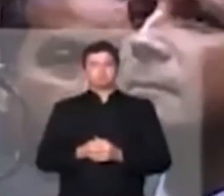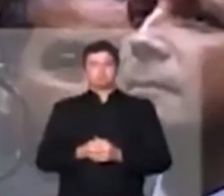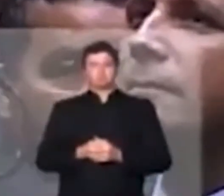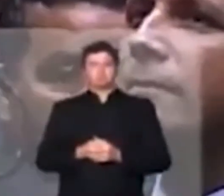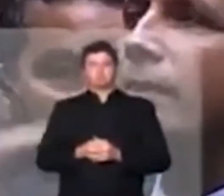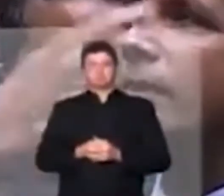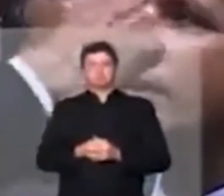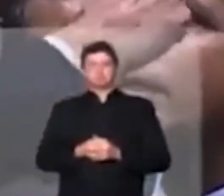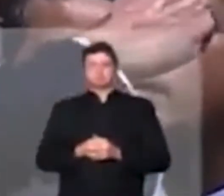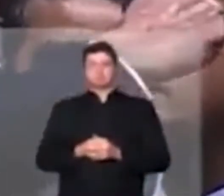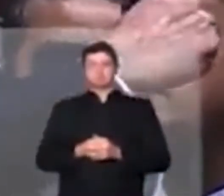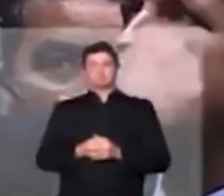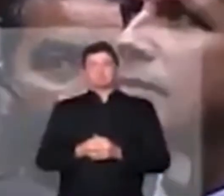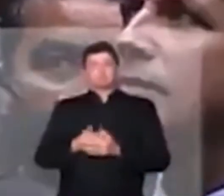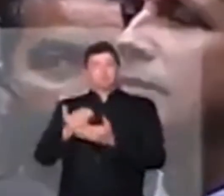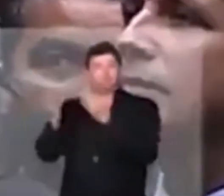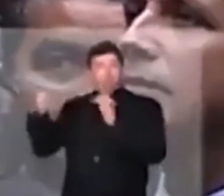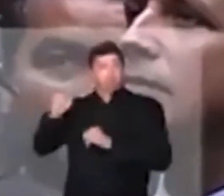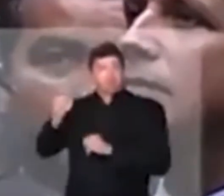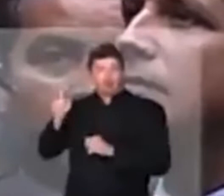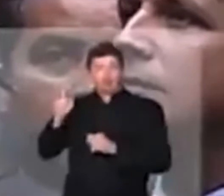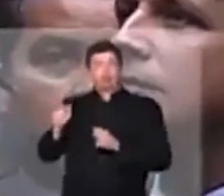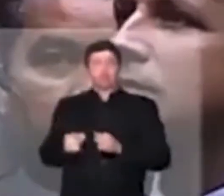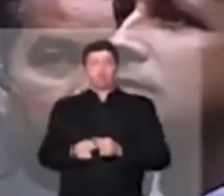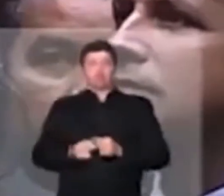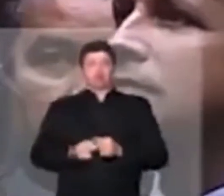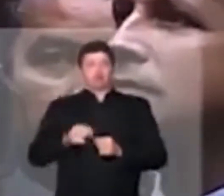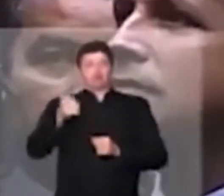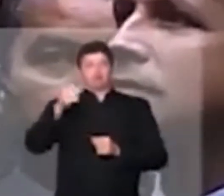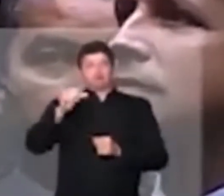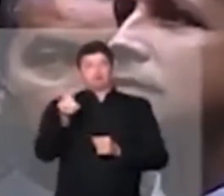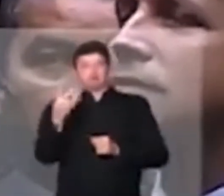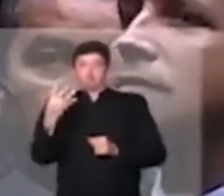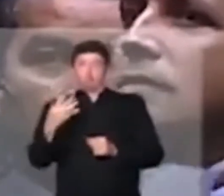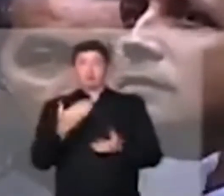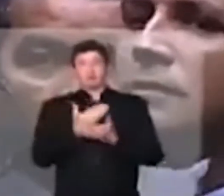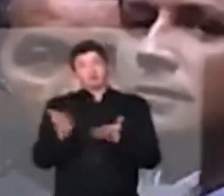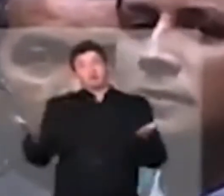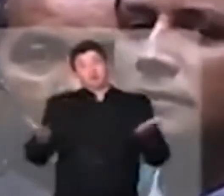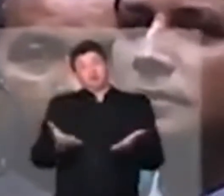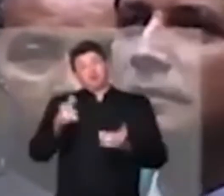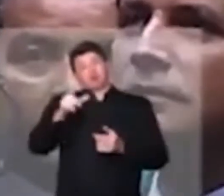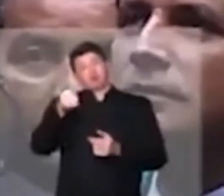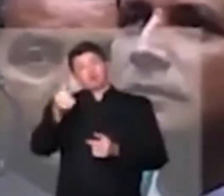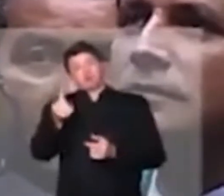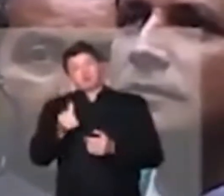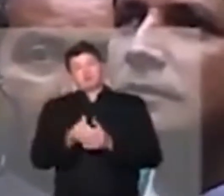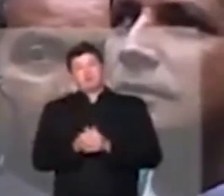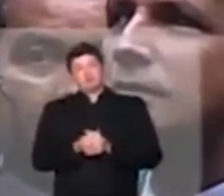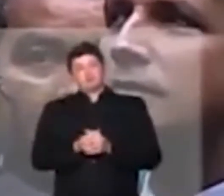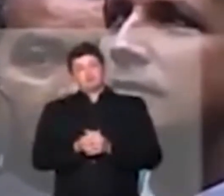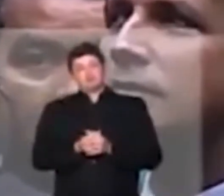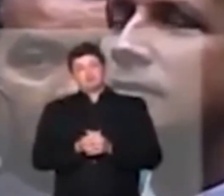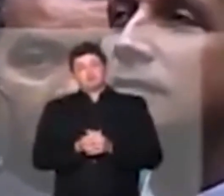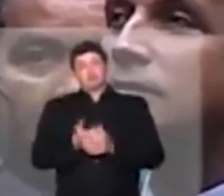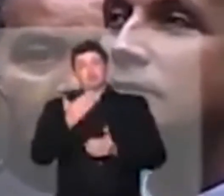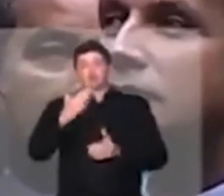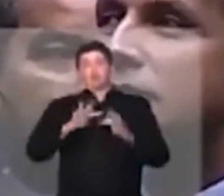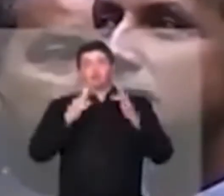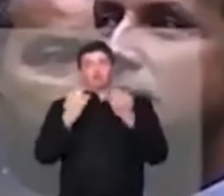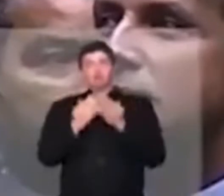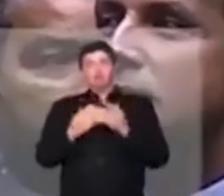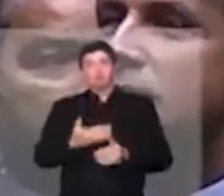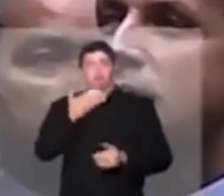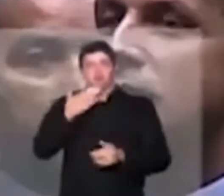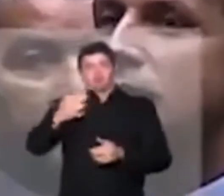Como vota, deputado? Perderam em 64, perderam agora em 2016, pela família